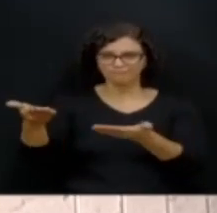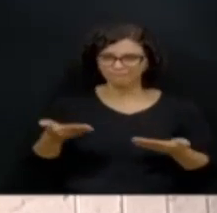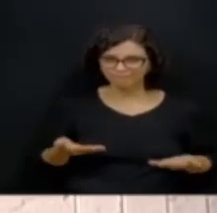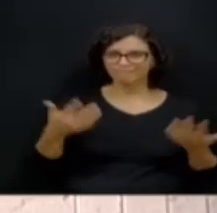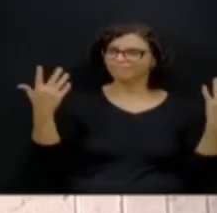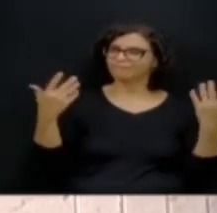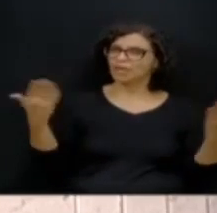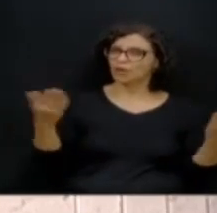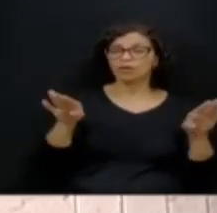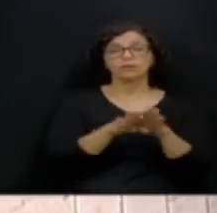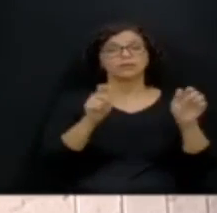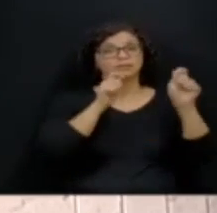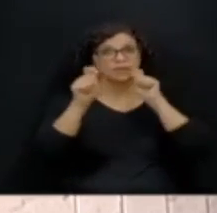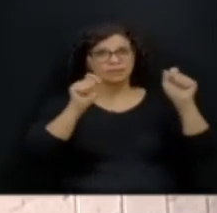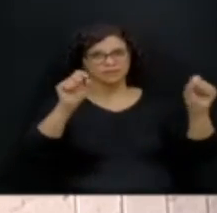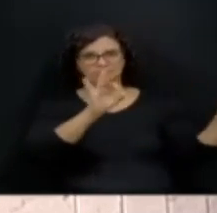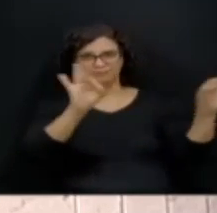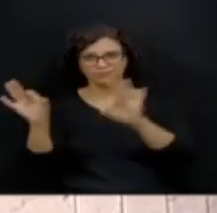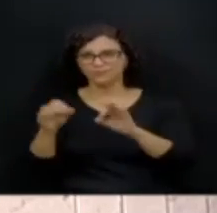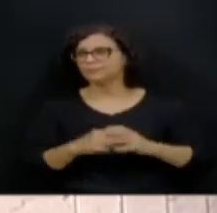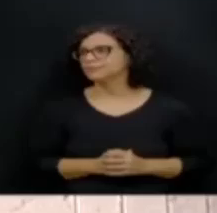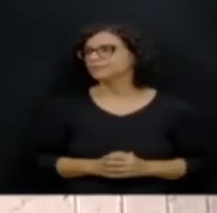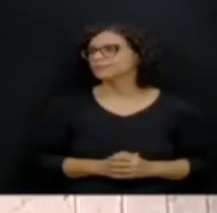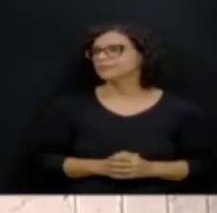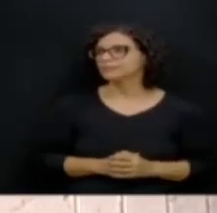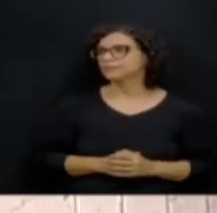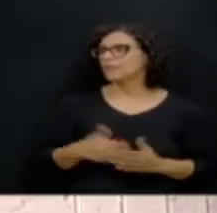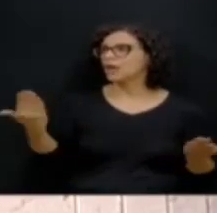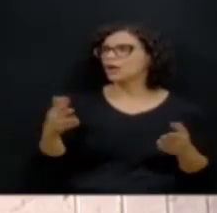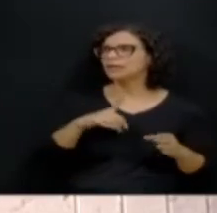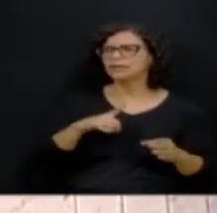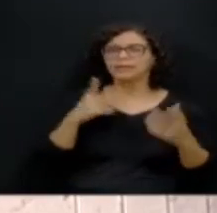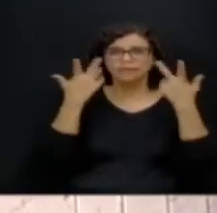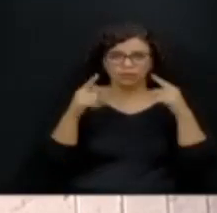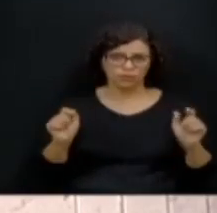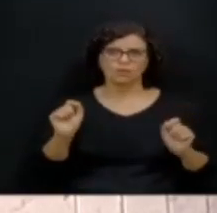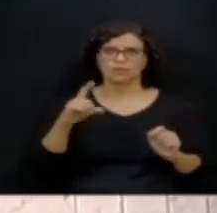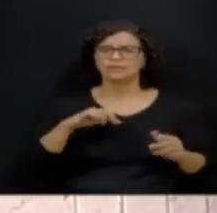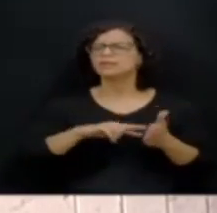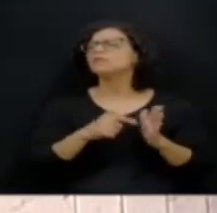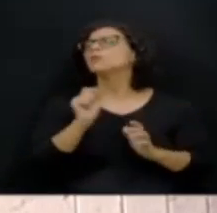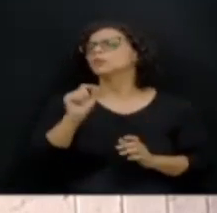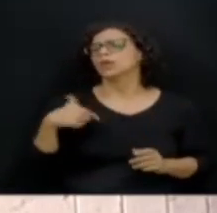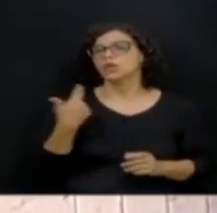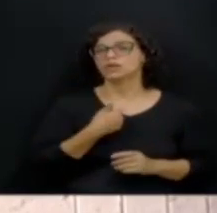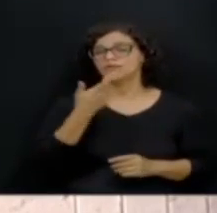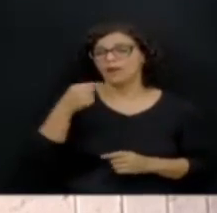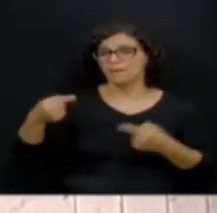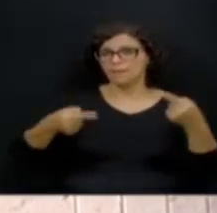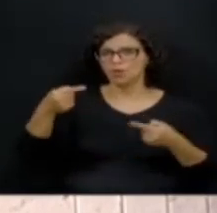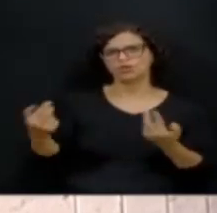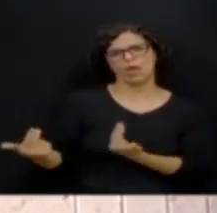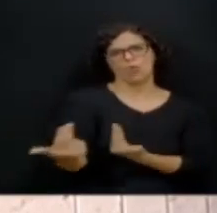deputadas e a imprensa que nos acompanha. O senso comum costuma afirmar que políticos